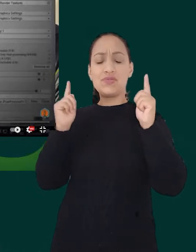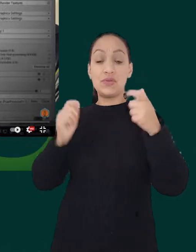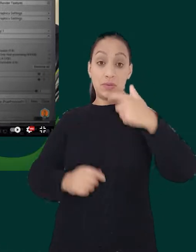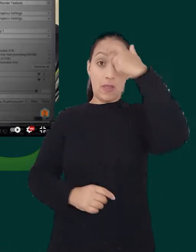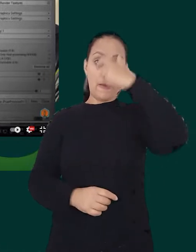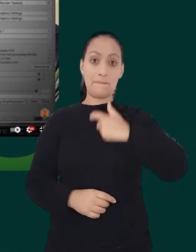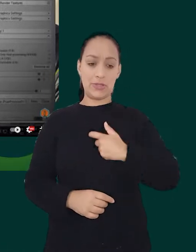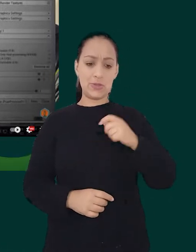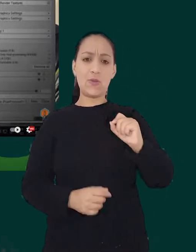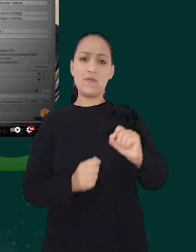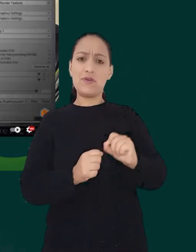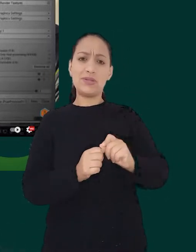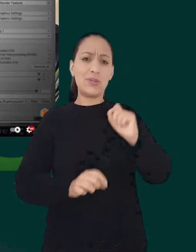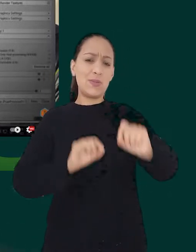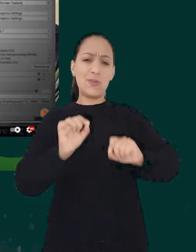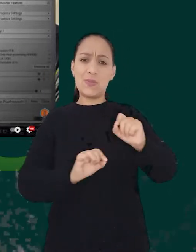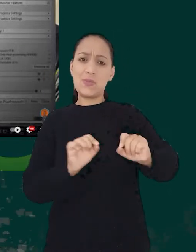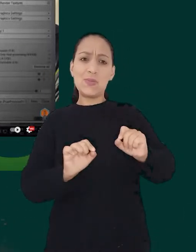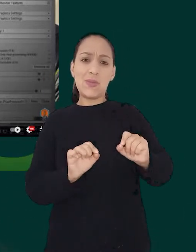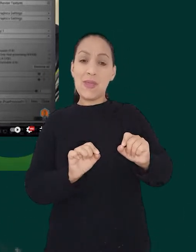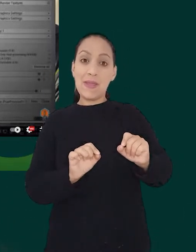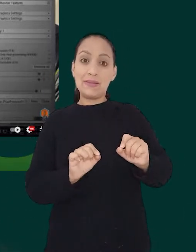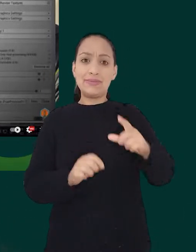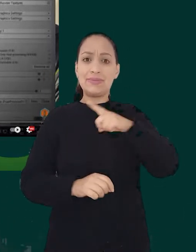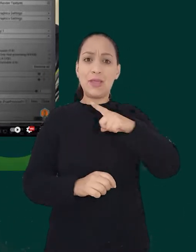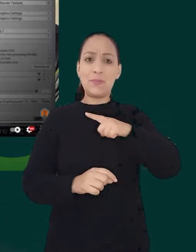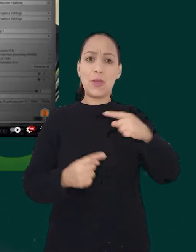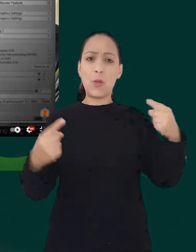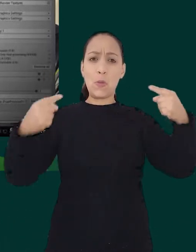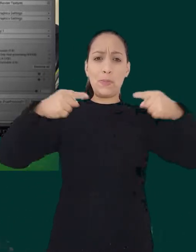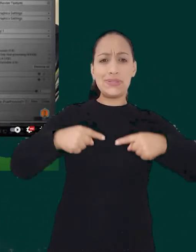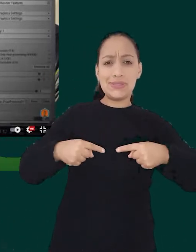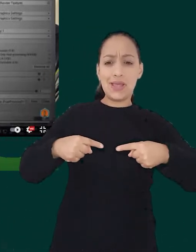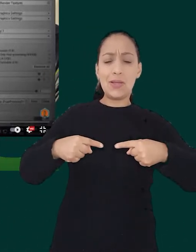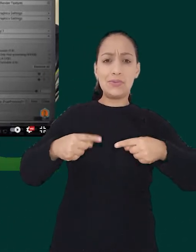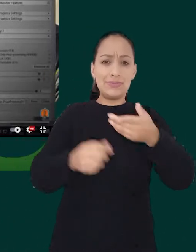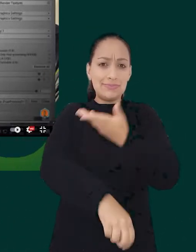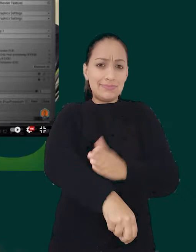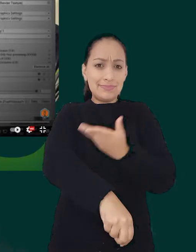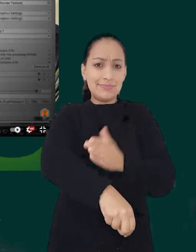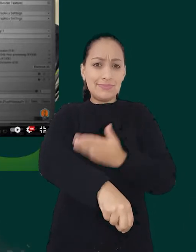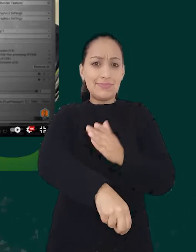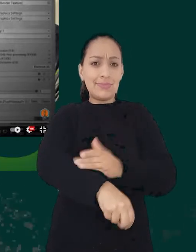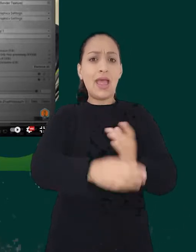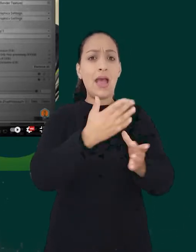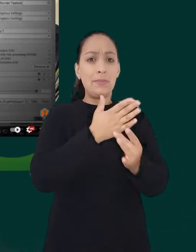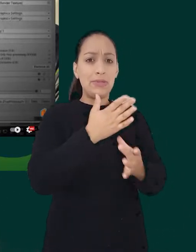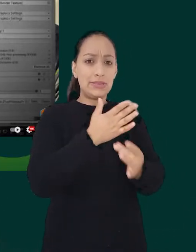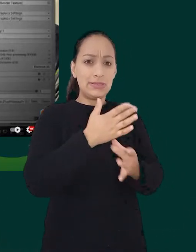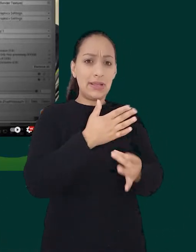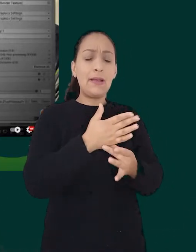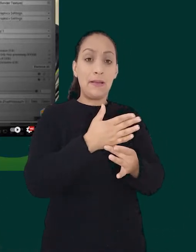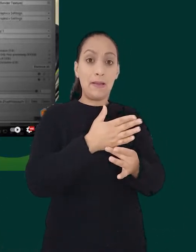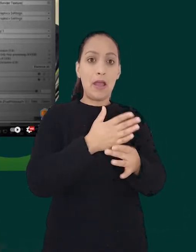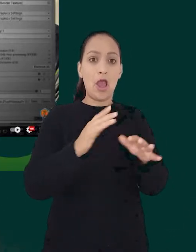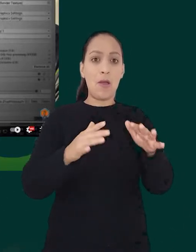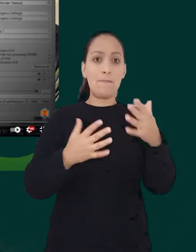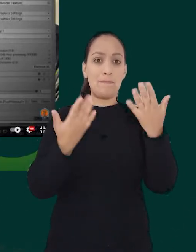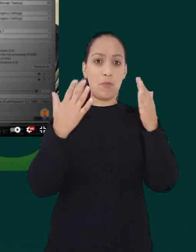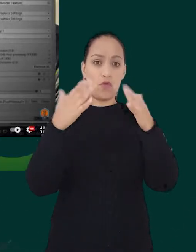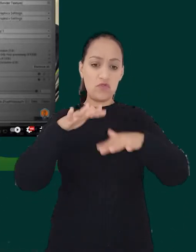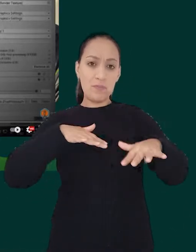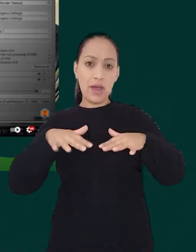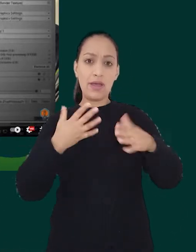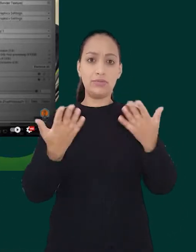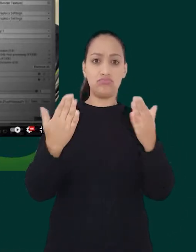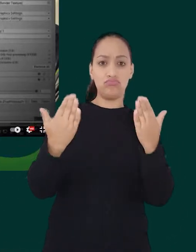pessoa fazer, ter uma competitividade, treinar a sua habilidade de motricidade fina para conseguir